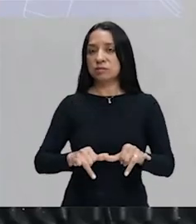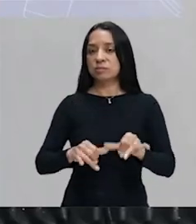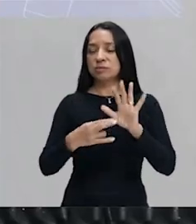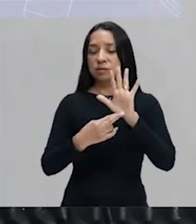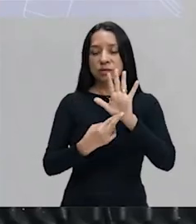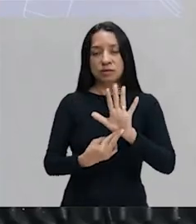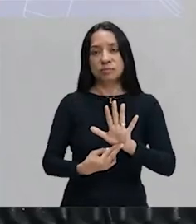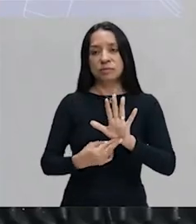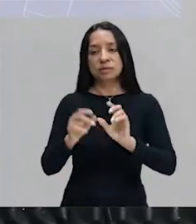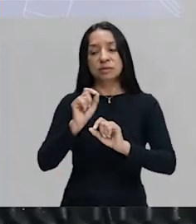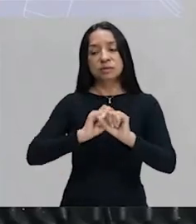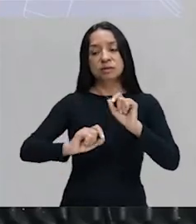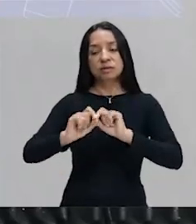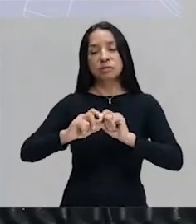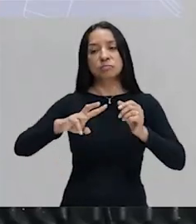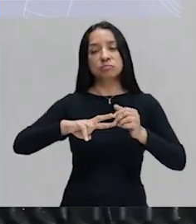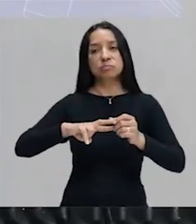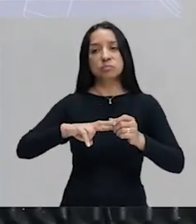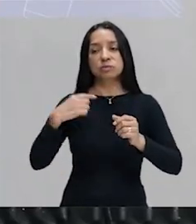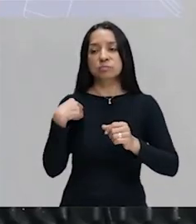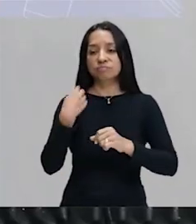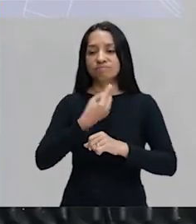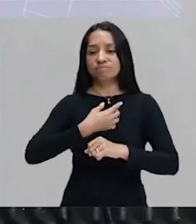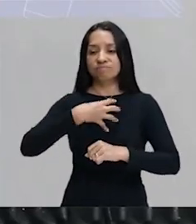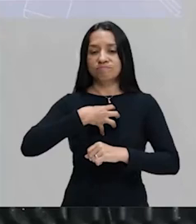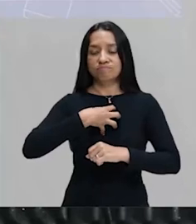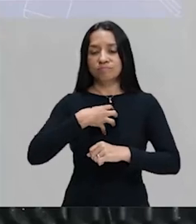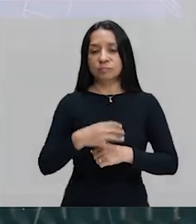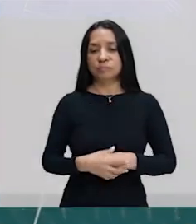expressar e representar o que nós estamos sentindo. Vamos